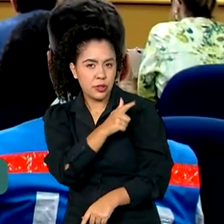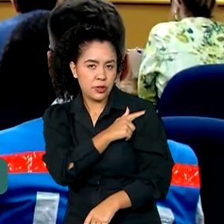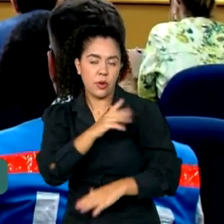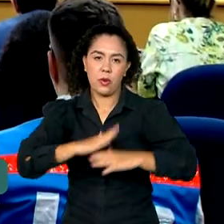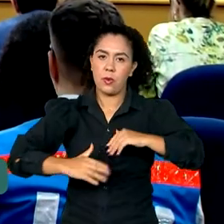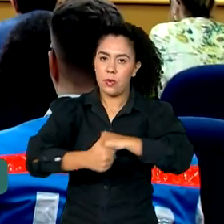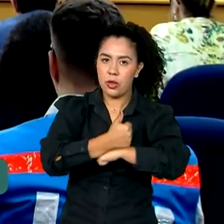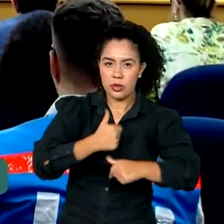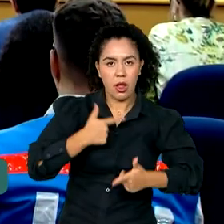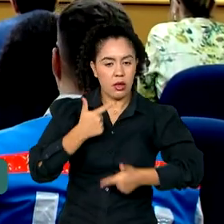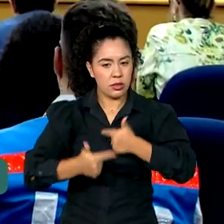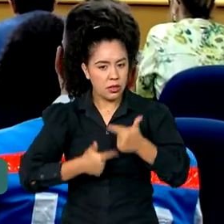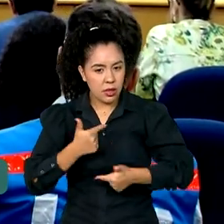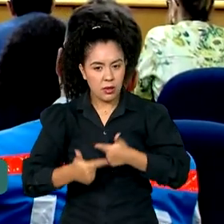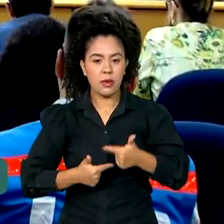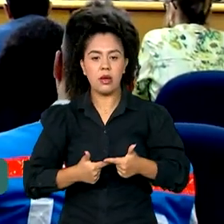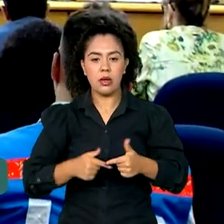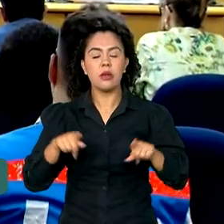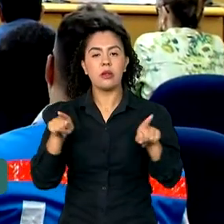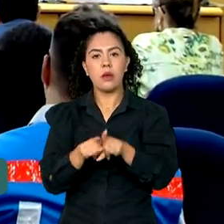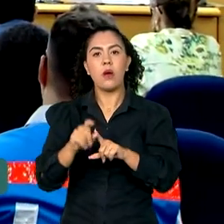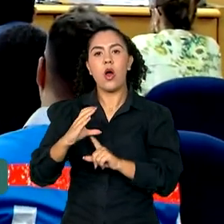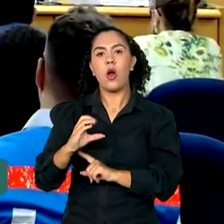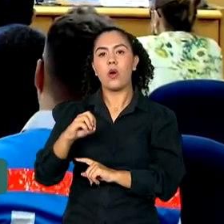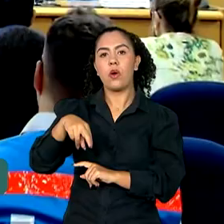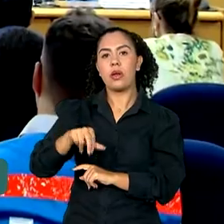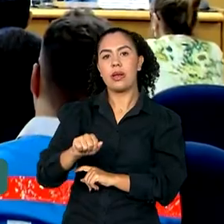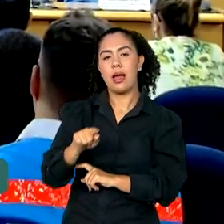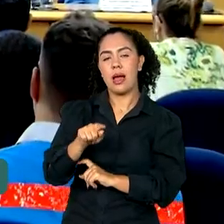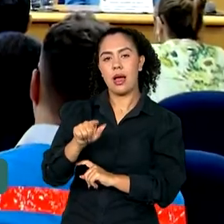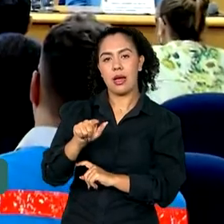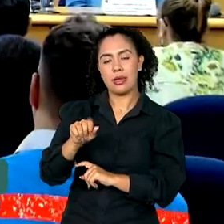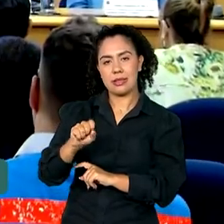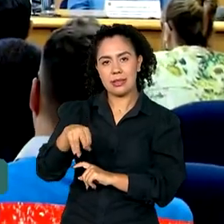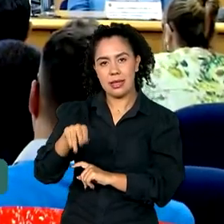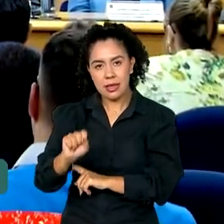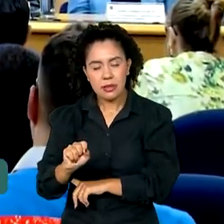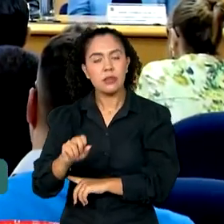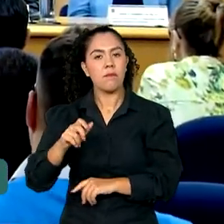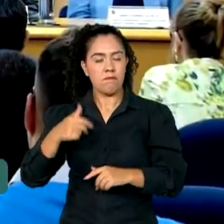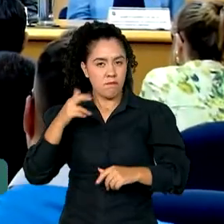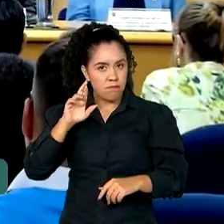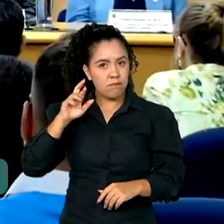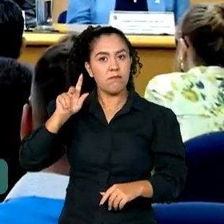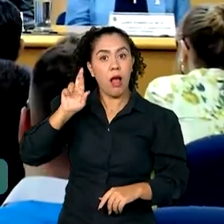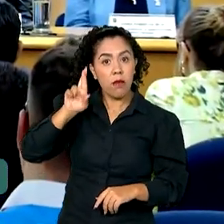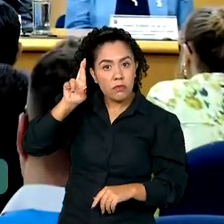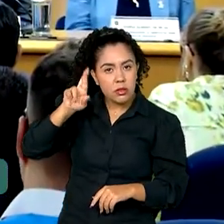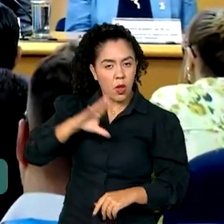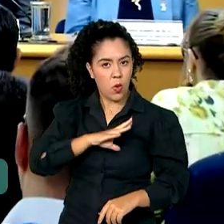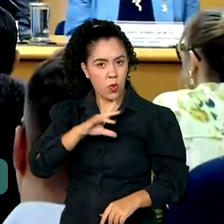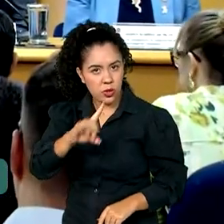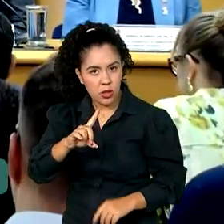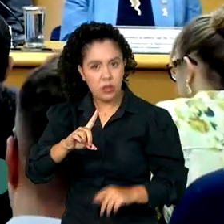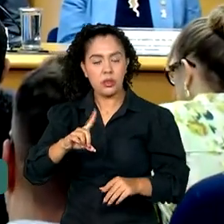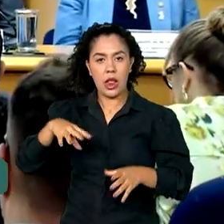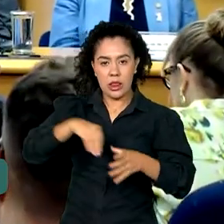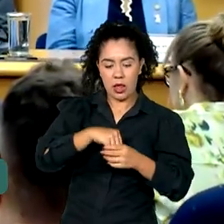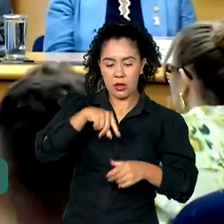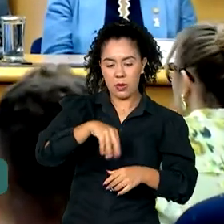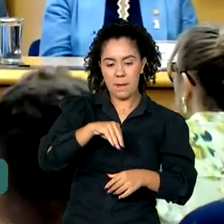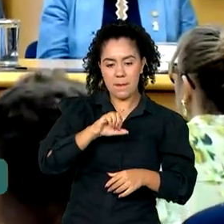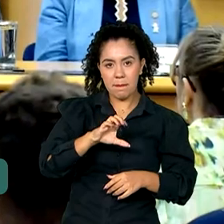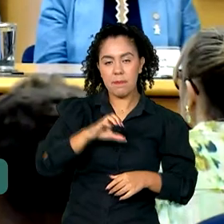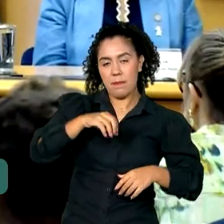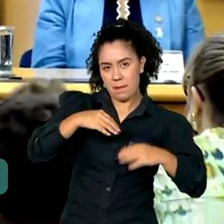enfim, colocar o CONASEMS, né? E aí reconhecer a importância dessa coordenação aqui pelo Ministério da Saúde dentro de uma